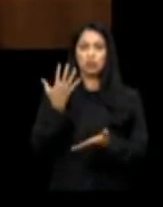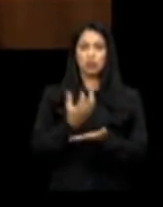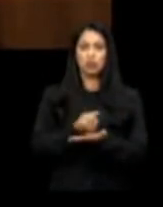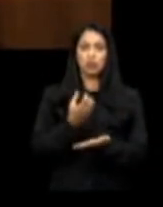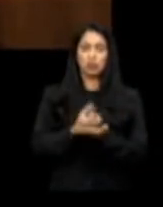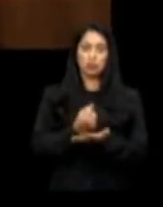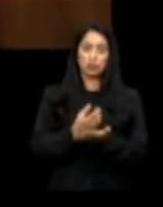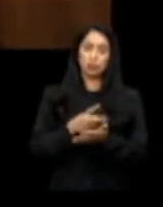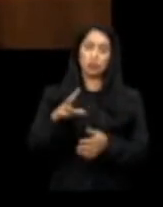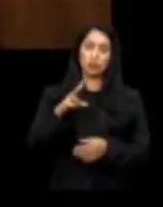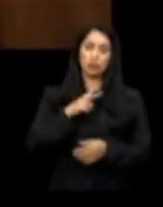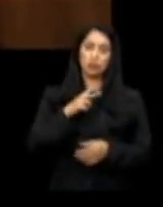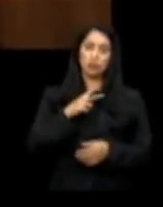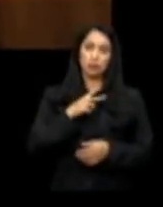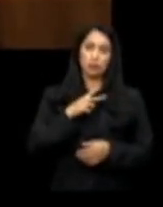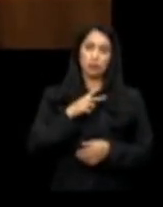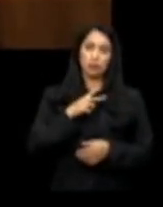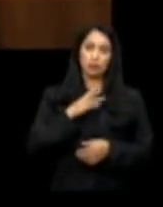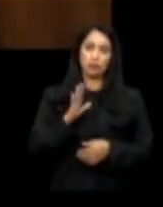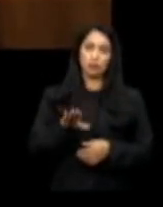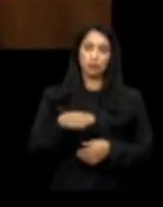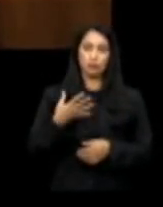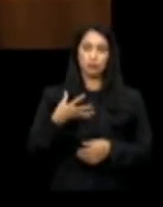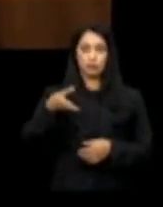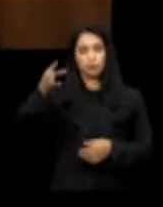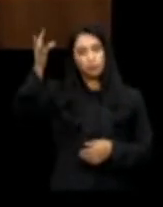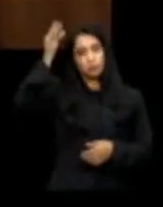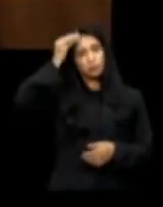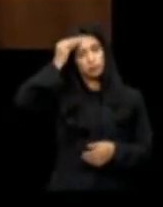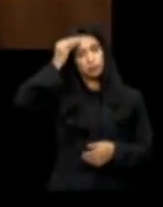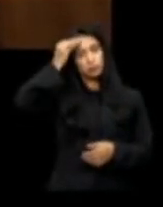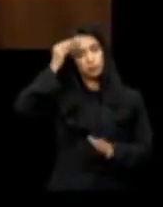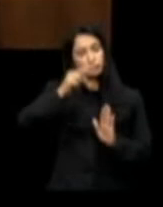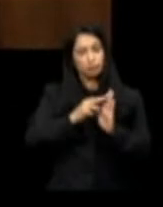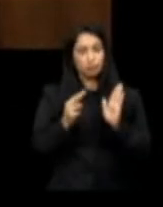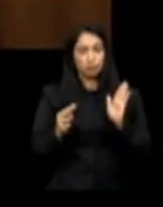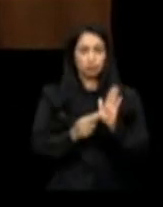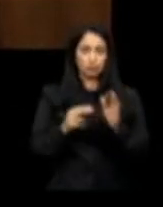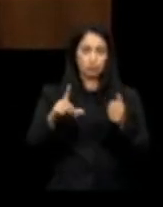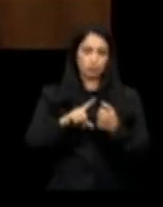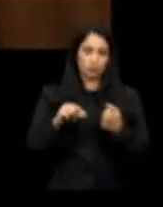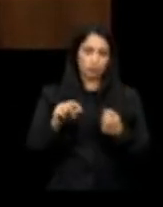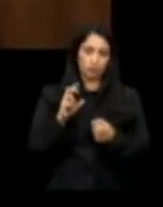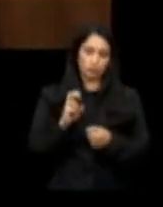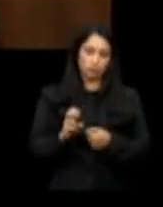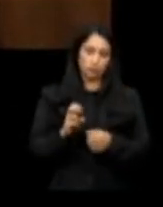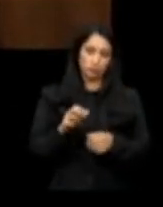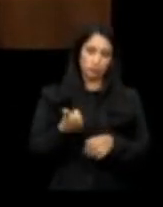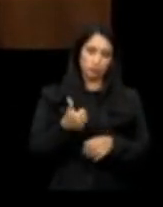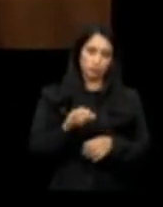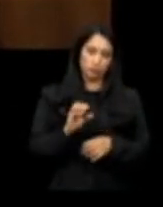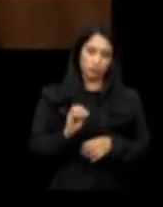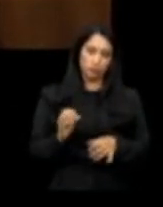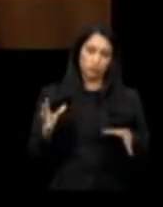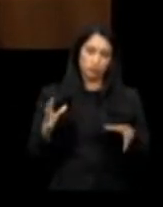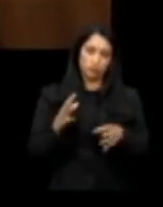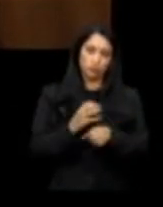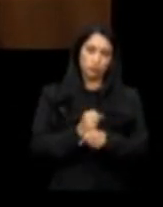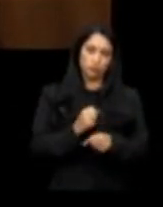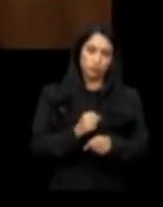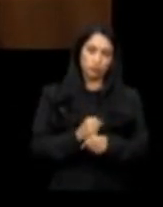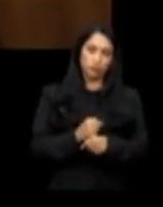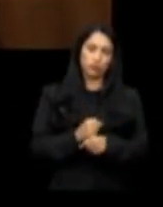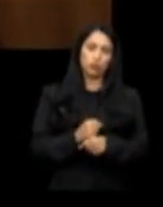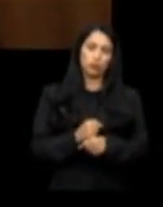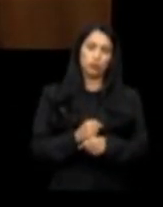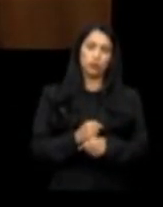pessoais. Assim, quando se interpreta a norma do artigo 5º 10, em conjunto com a garantia do habeas data